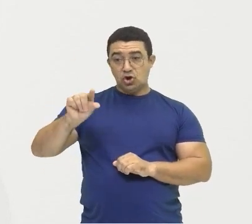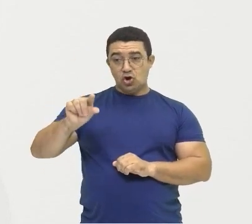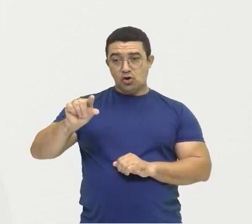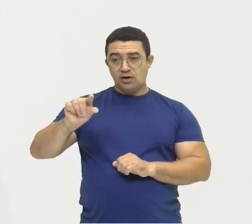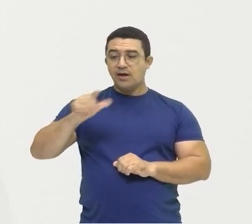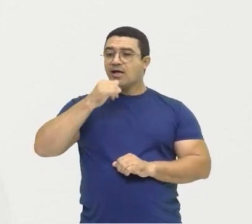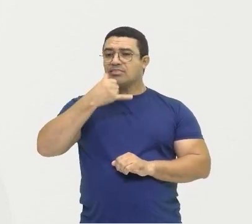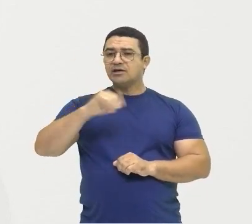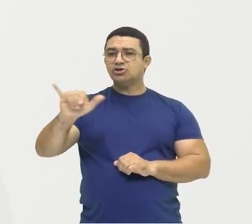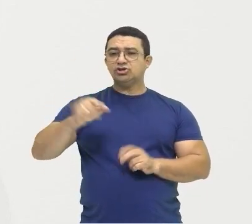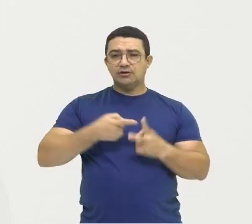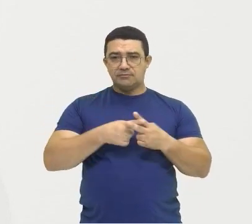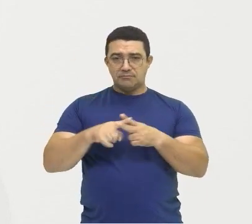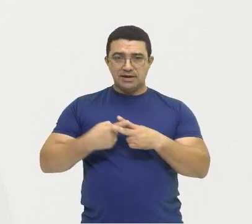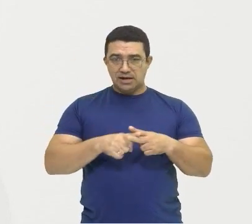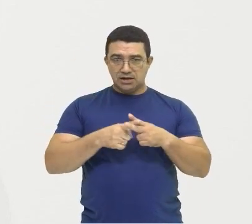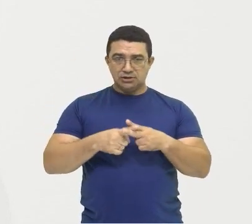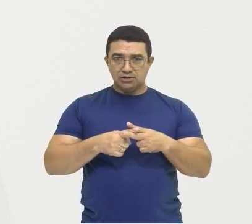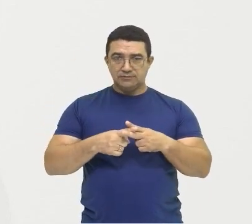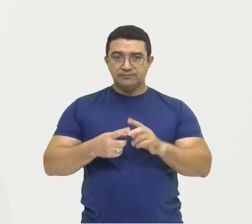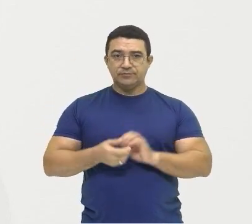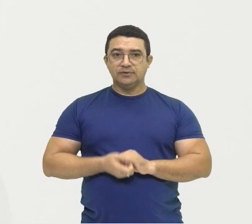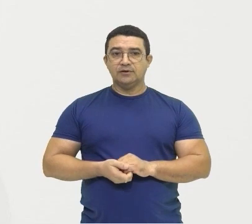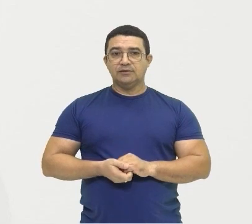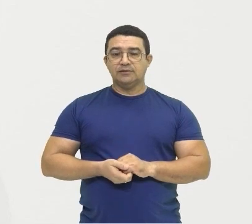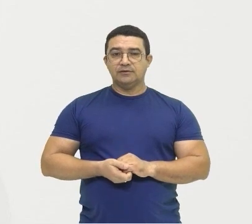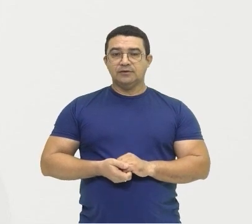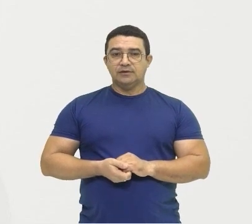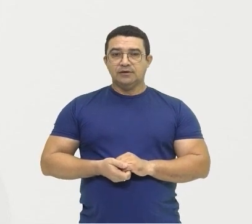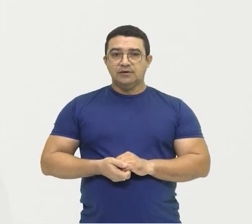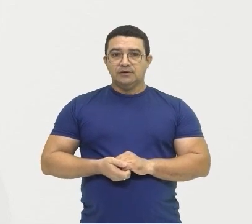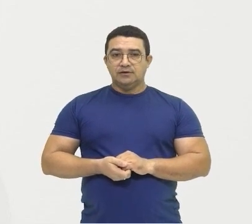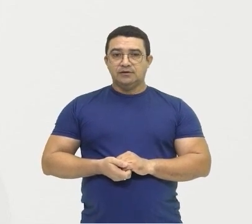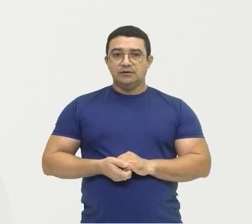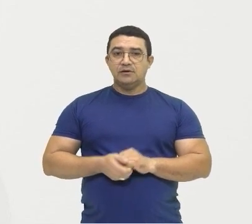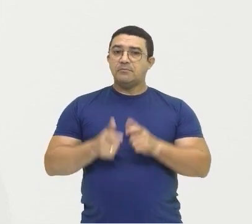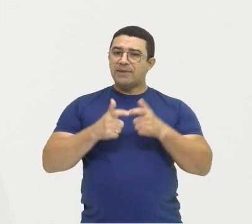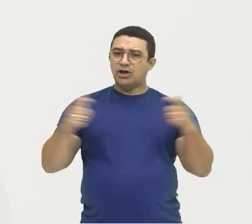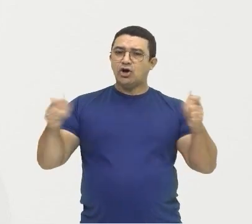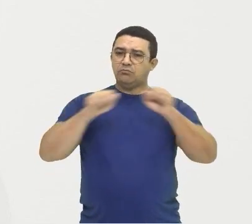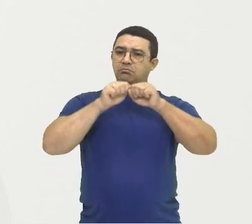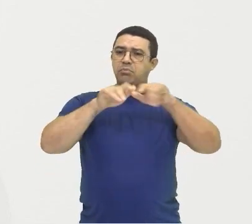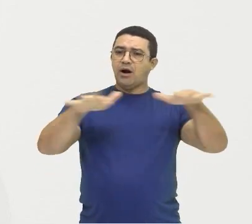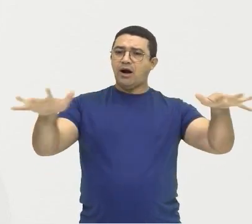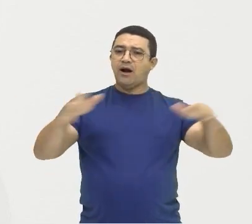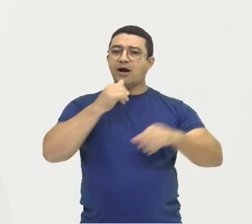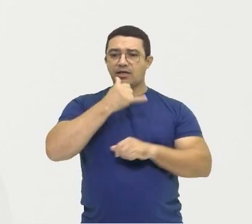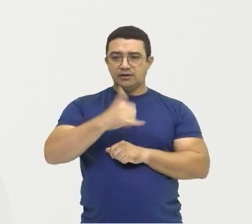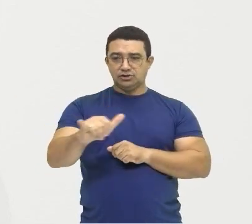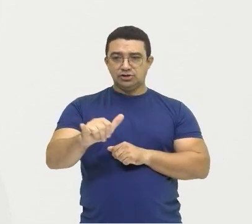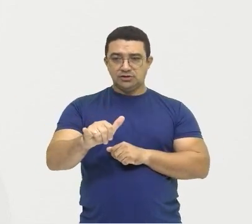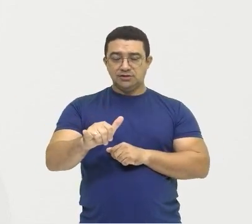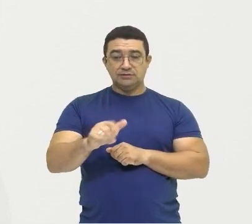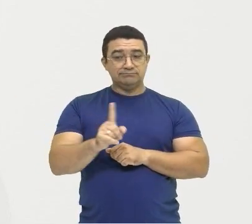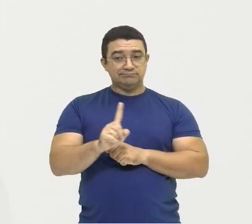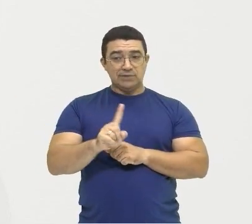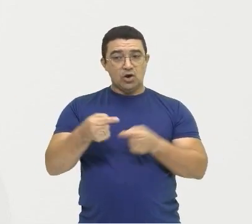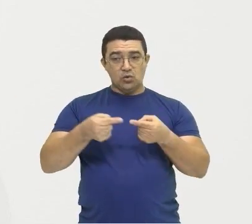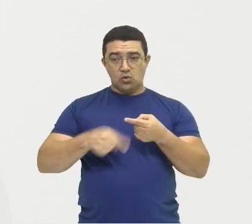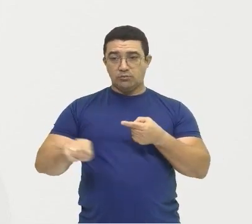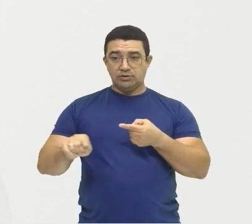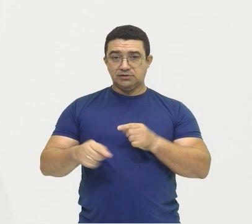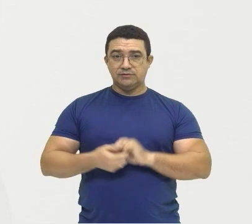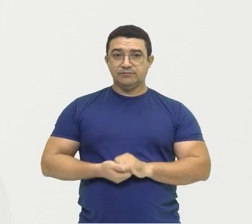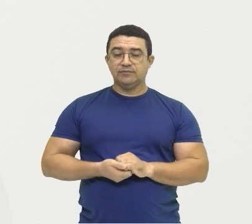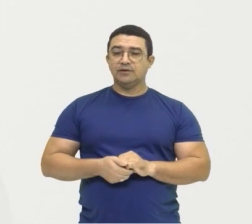letra D, a letra C é a mesma explicação, a letra D está errada. Maior dissipação de energia, também não, porque ele está falando aqui